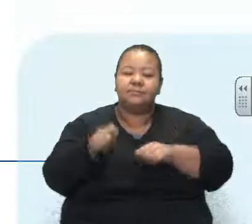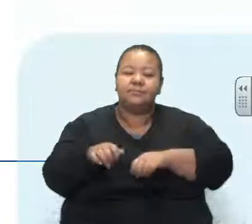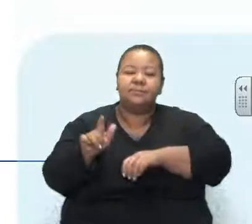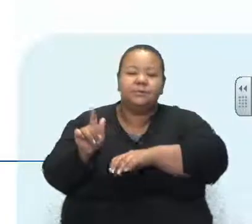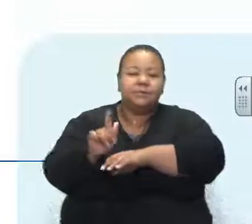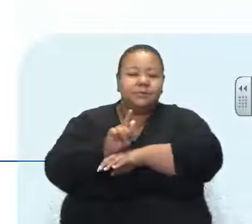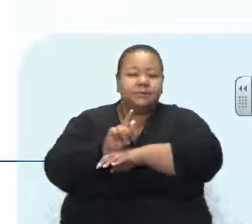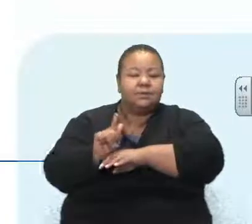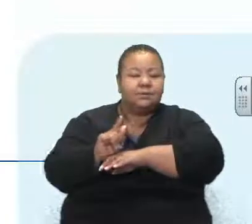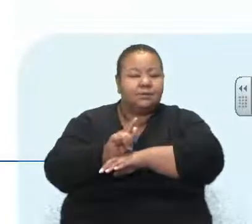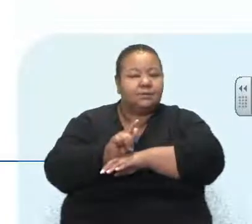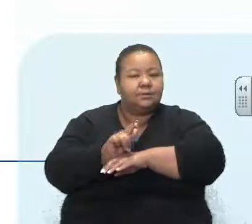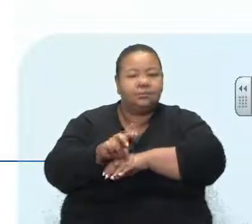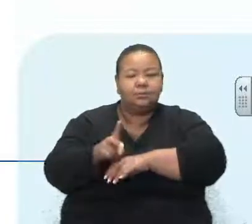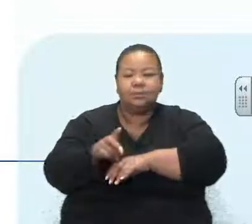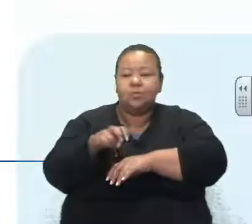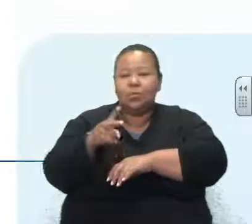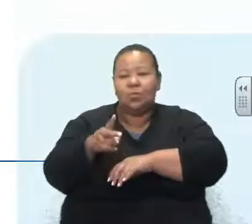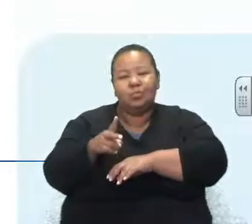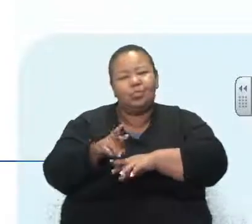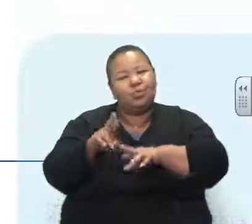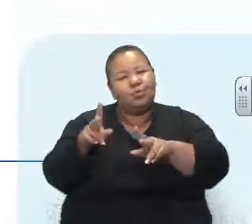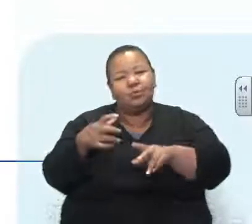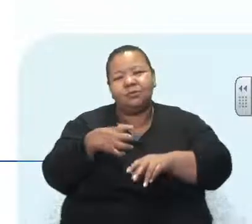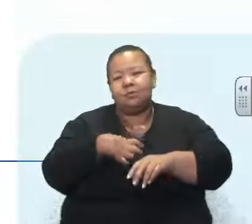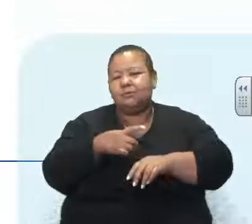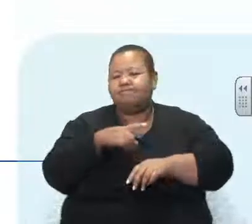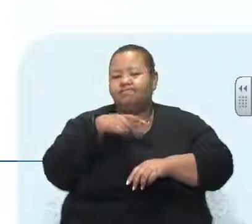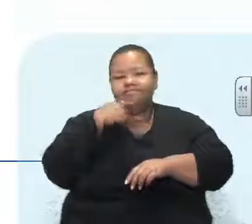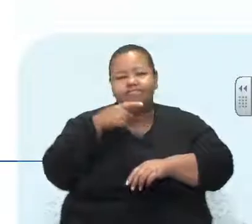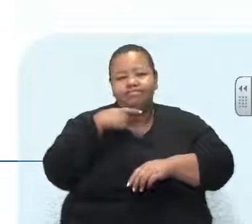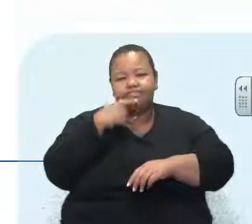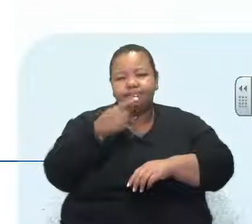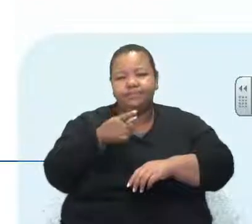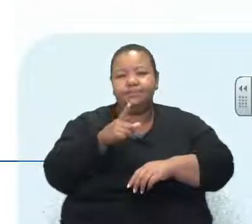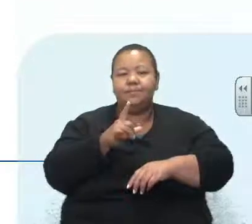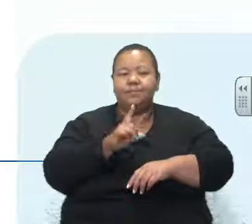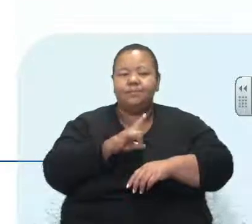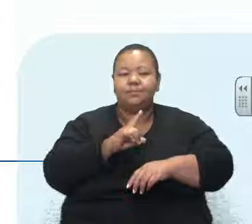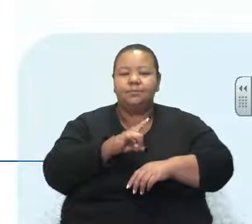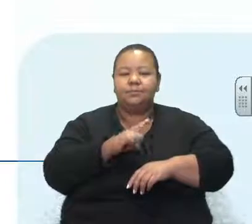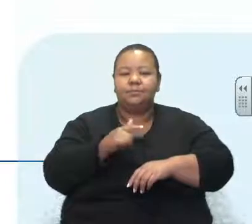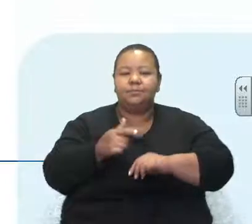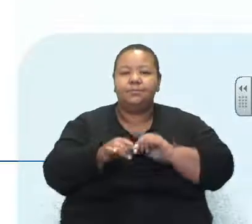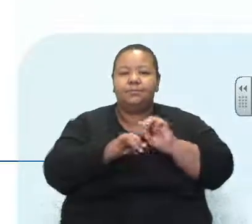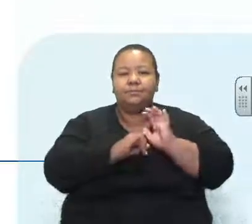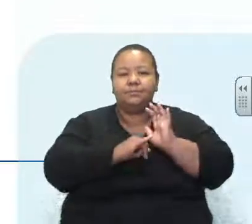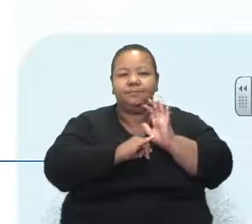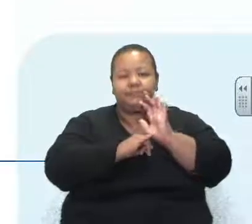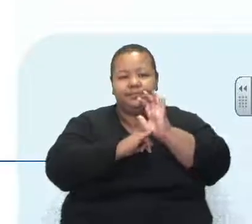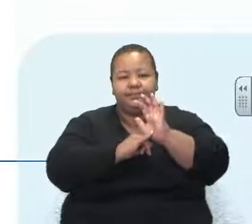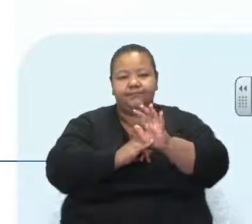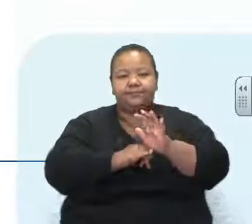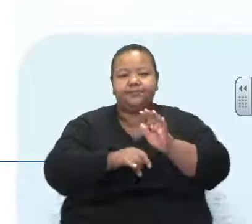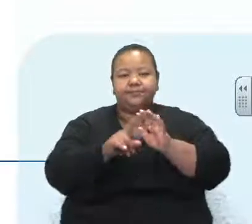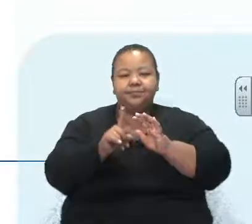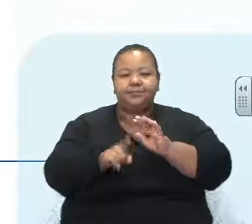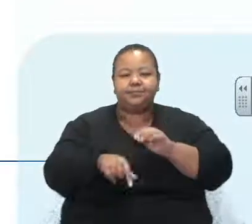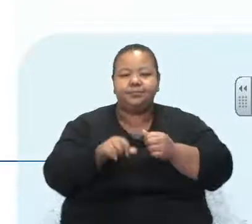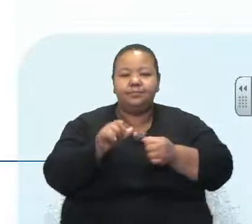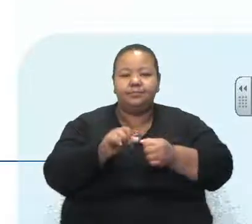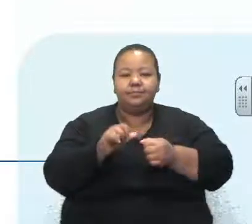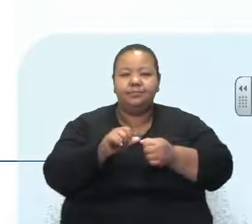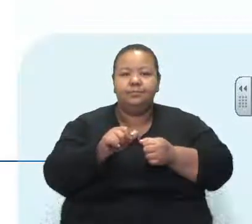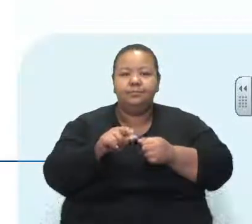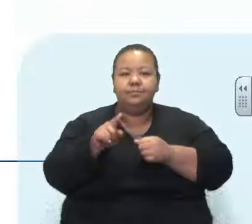gerenciar. Do contrário, você não consegue. E aí nós temos os indicadores que são desenvolvidos a